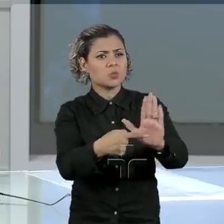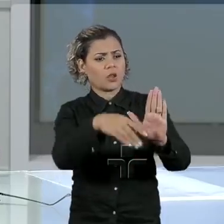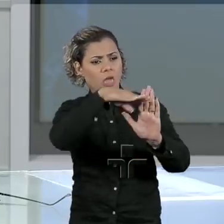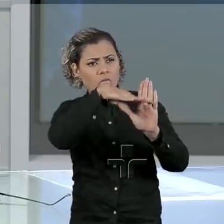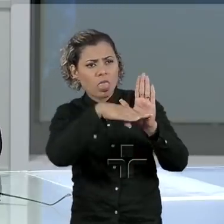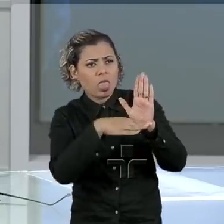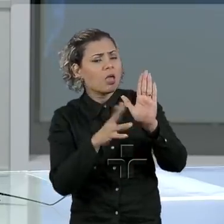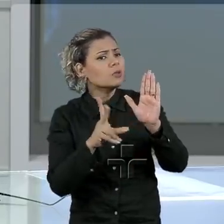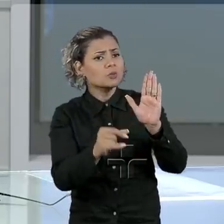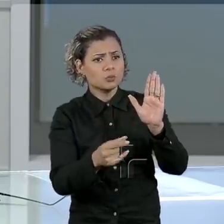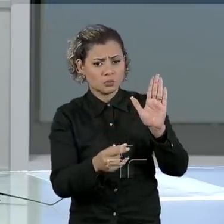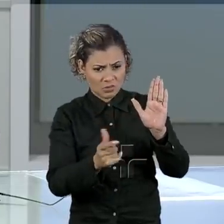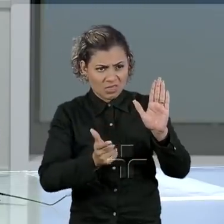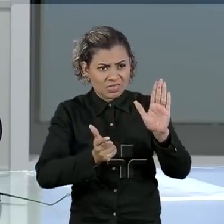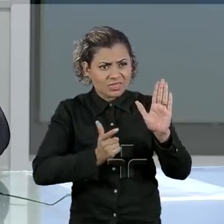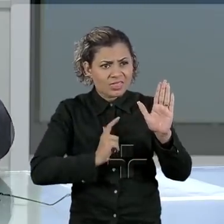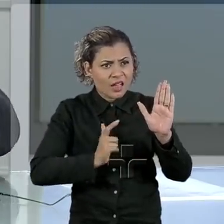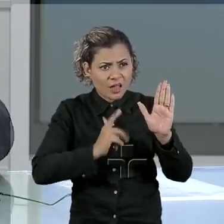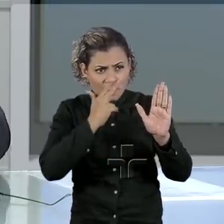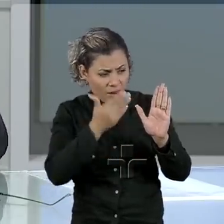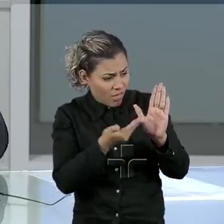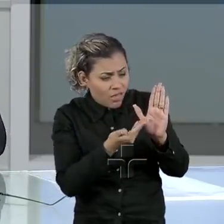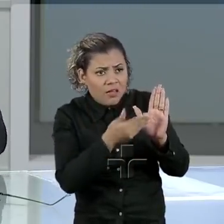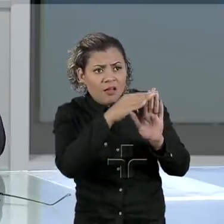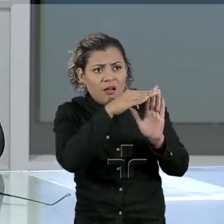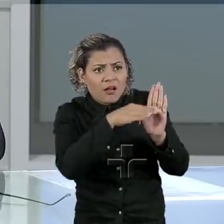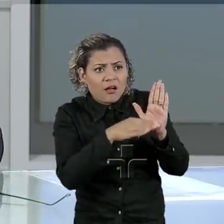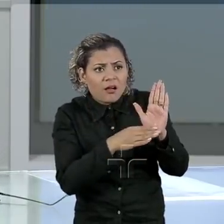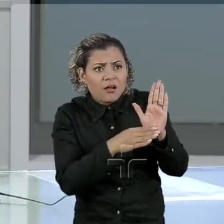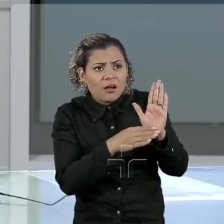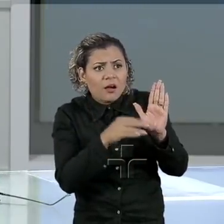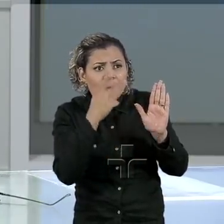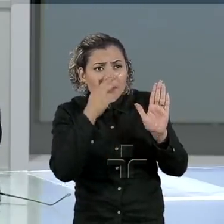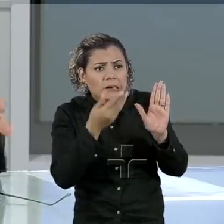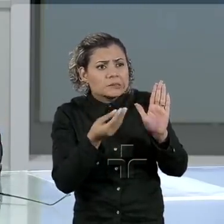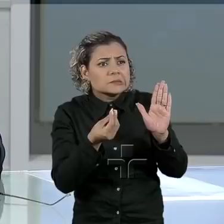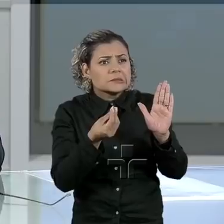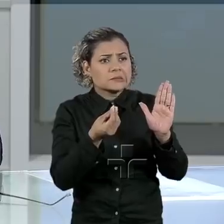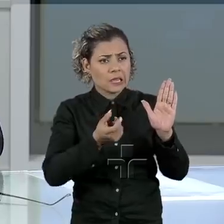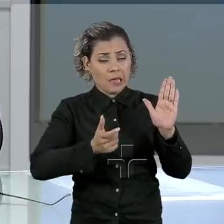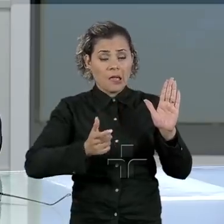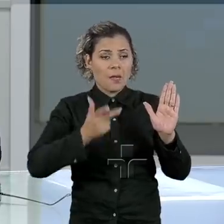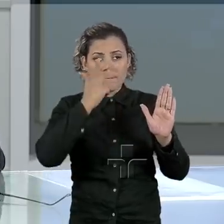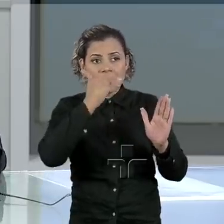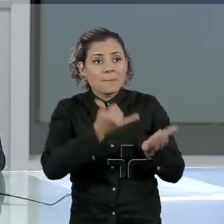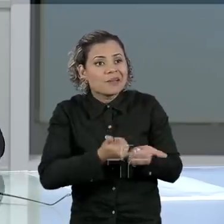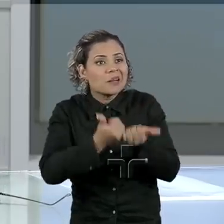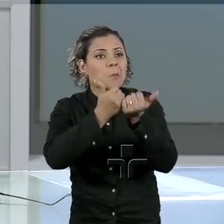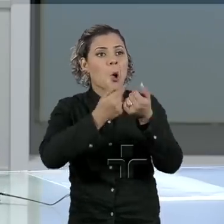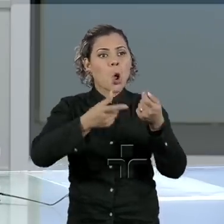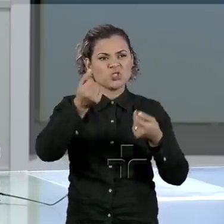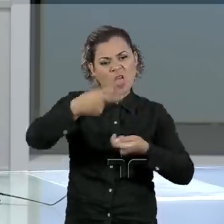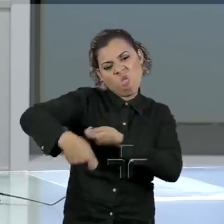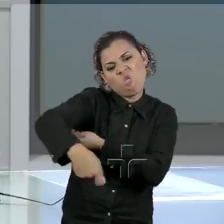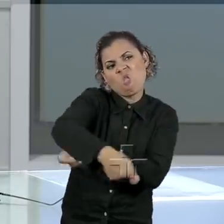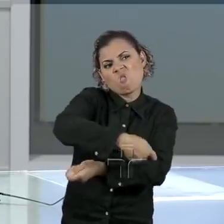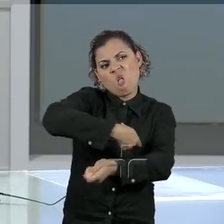contribuinte, se há indícios de que ali aquele acúmulo de riqueza, aquela movimentação que se